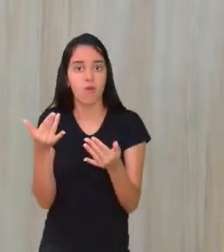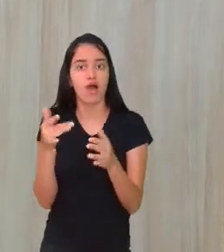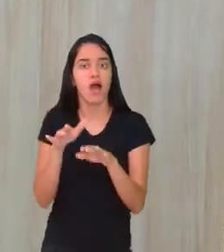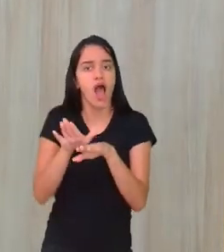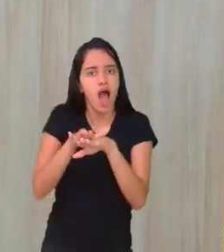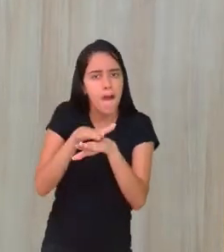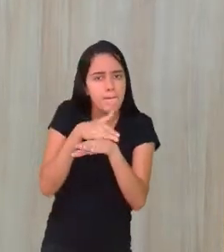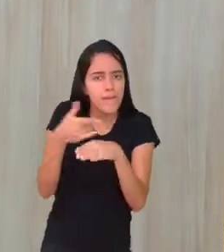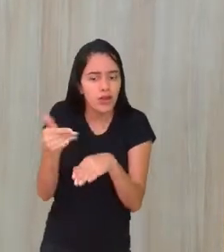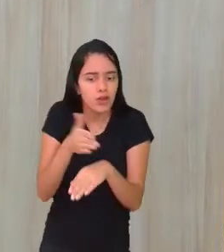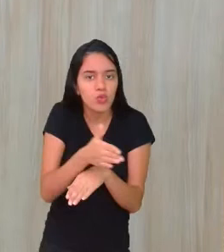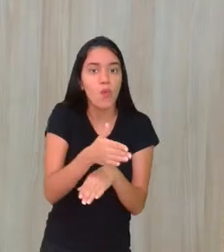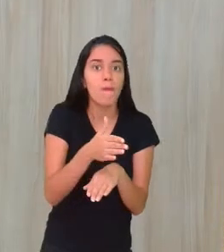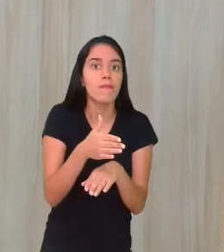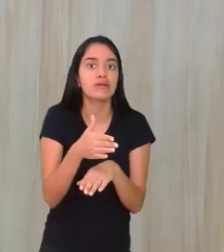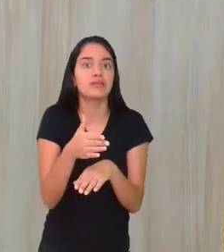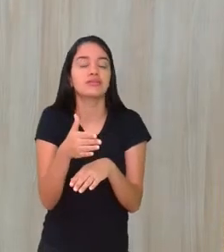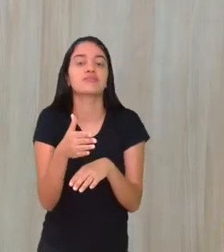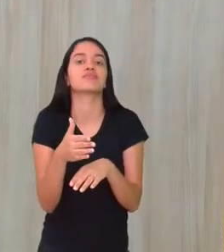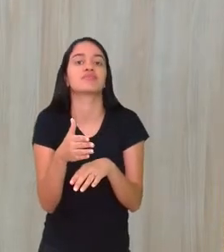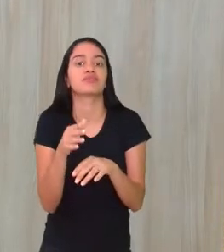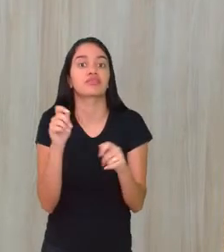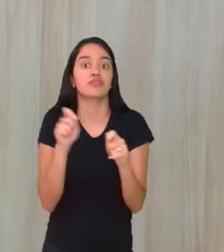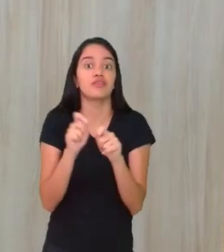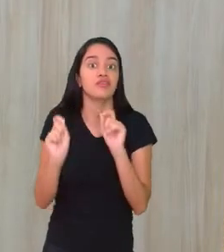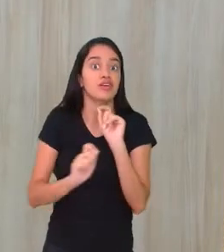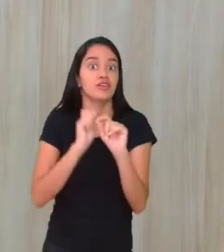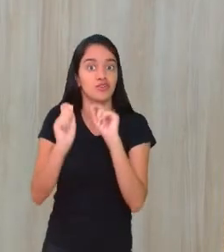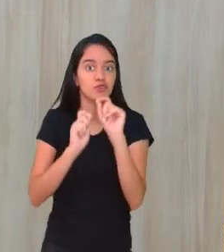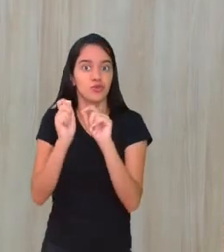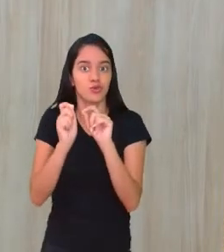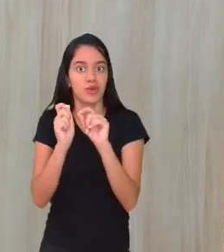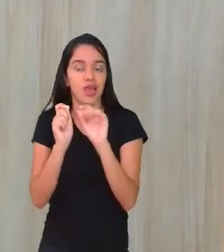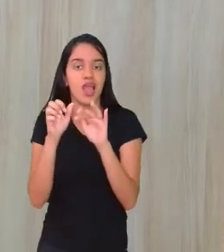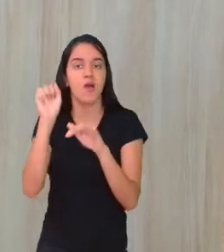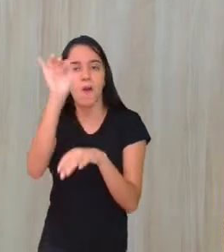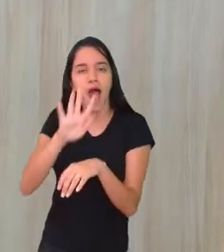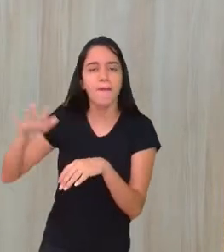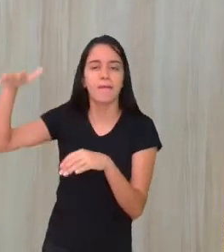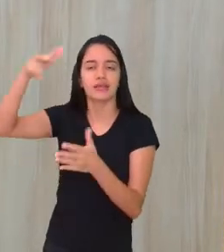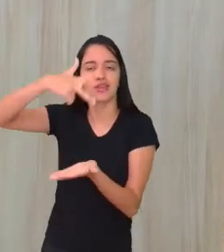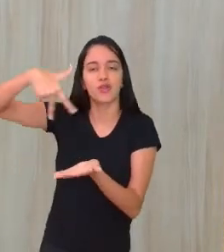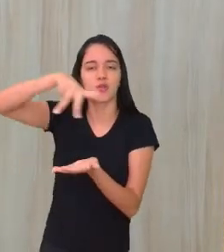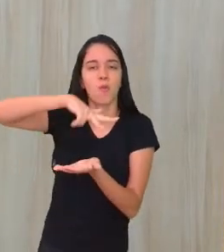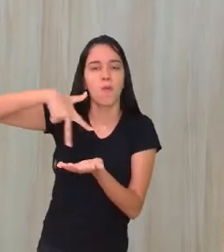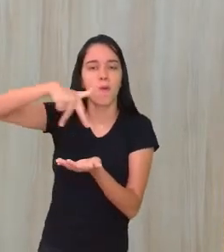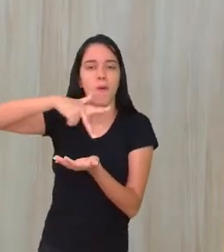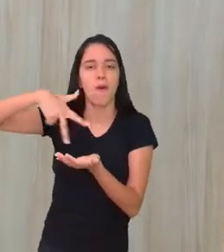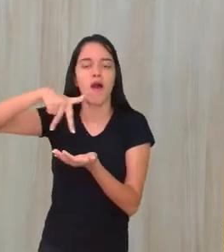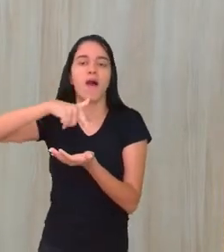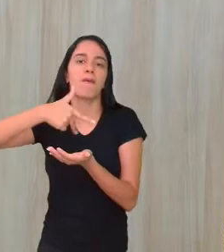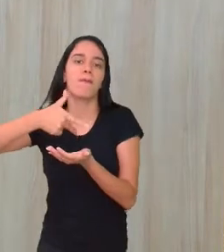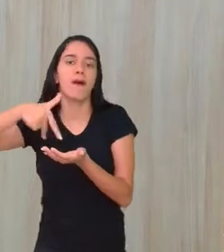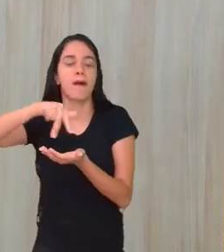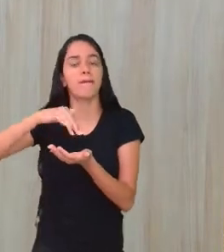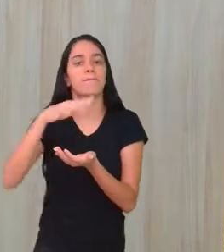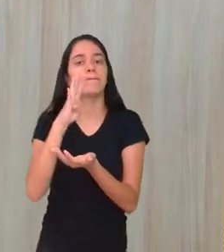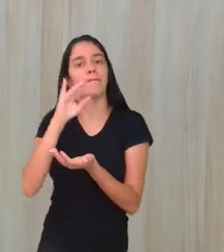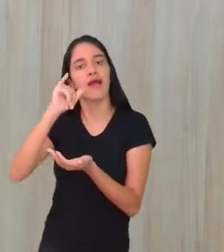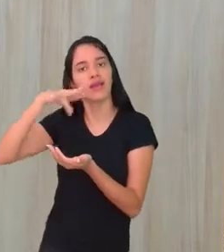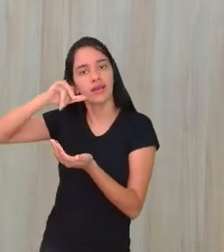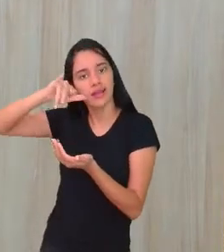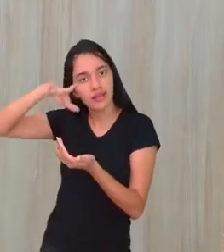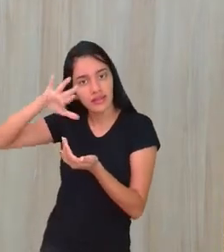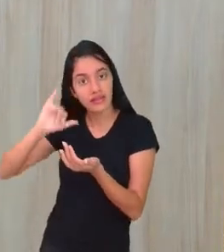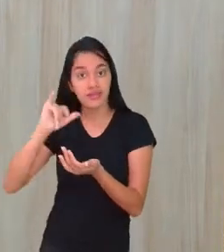com a imagem de uma bailarina. E ele fez, ao som de flautas, a bailarina voltar a